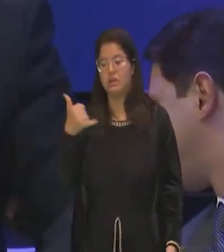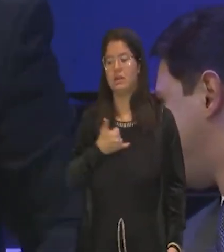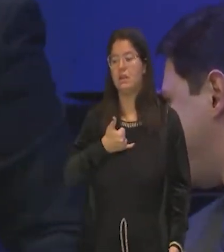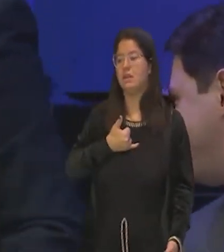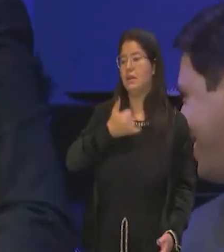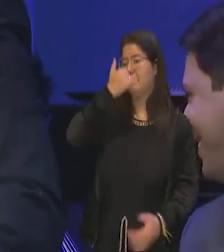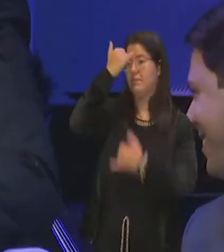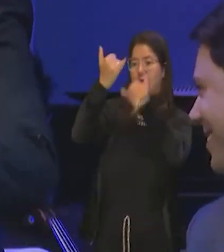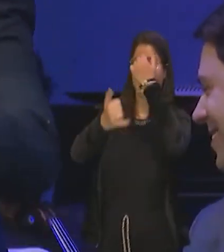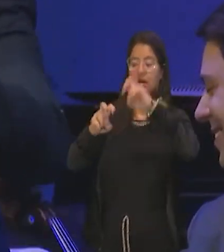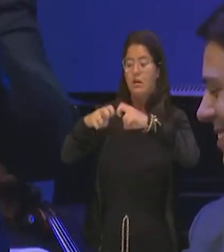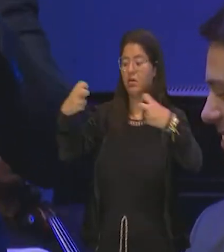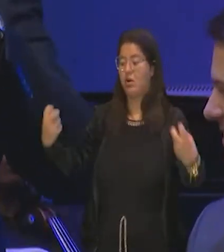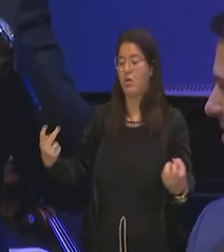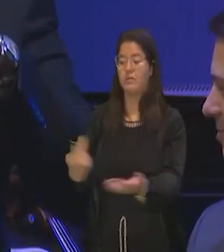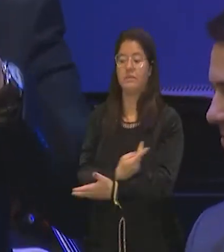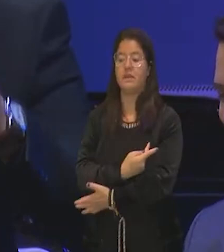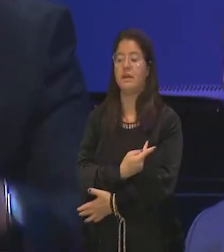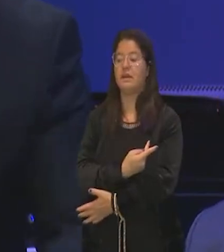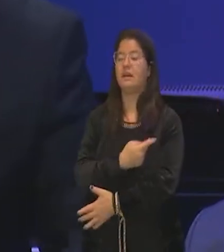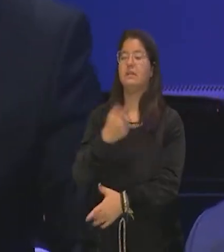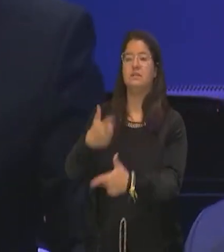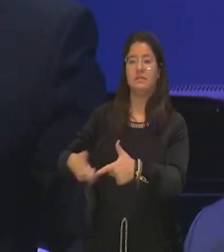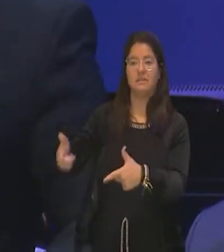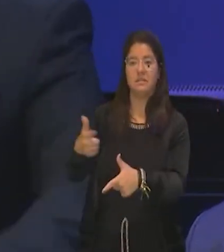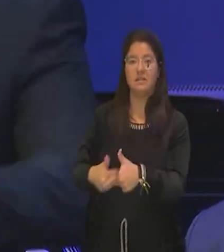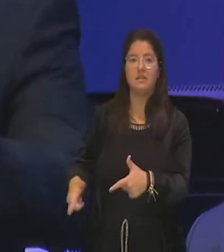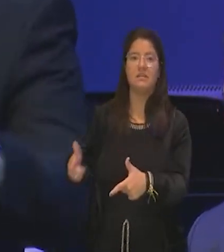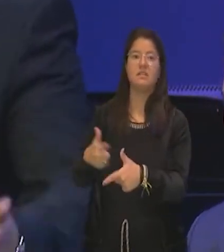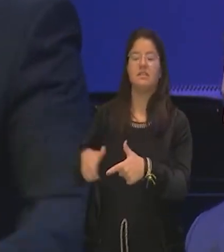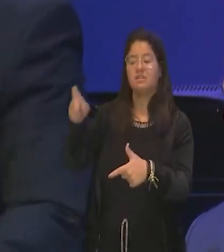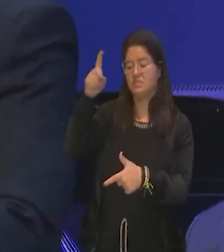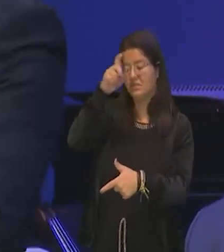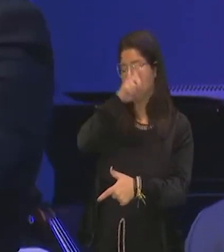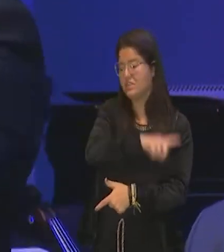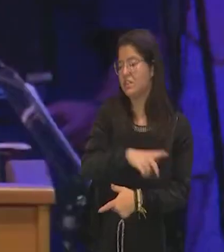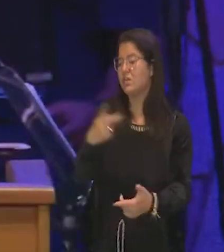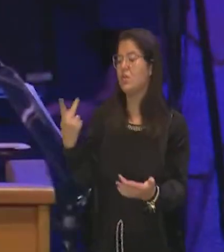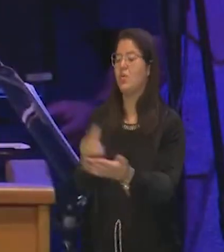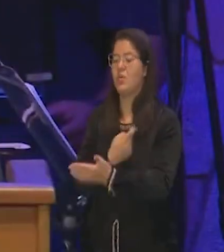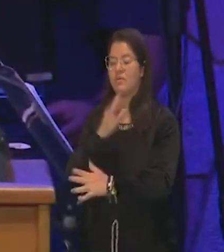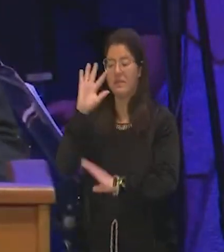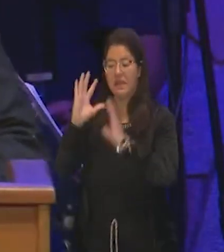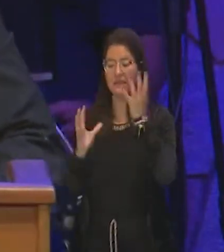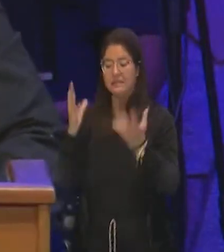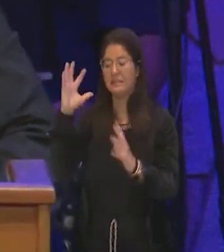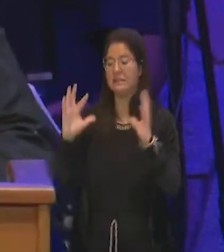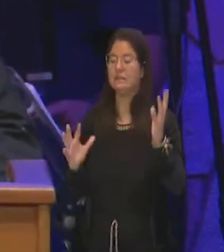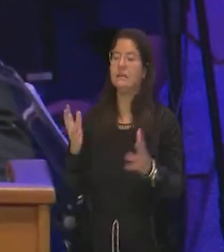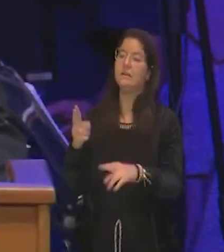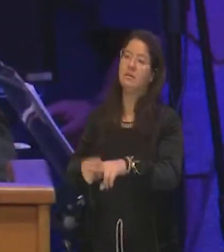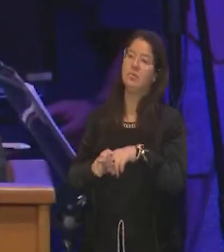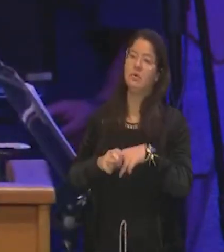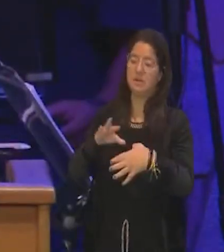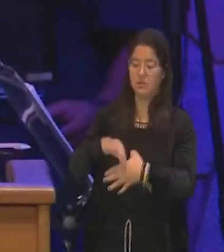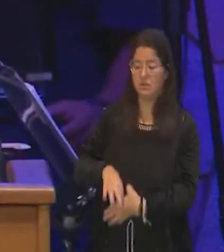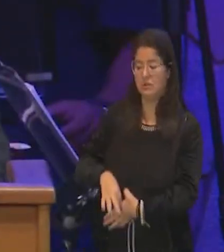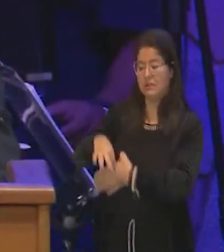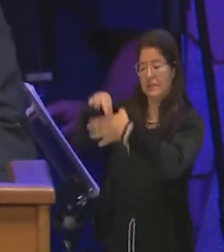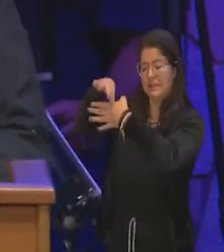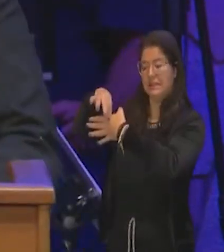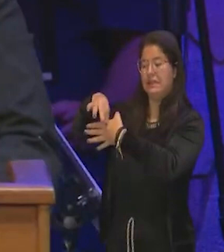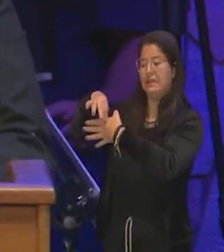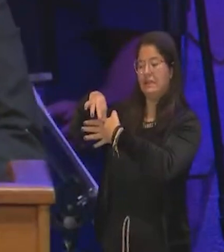acidentes acontecem, as dificuldades acontecem, se levantam, e por isso que esse grande líder, orientando no congresso